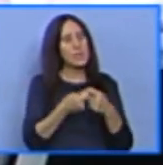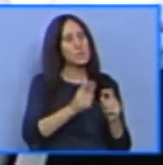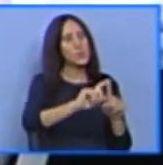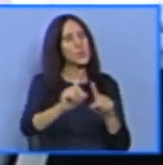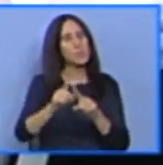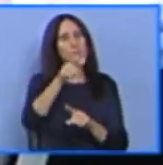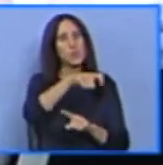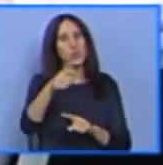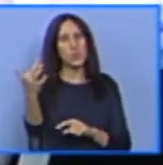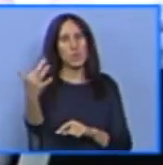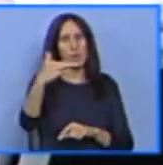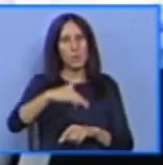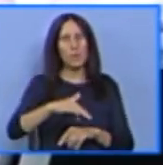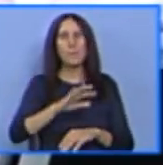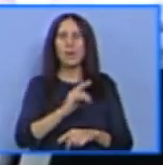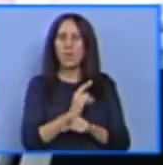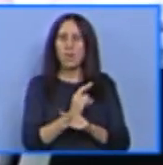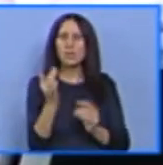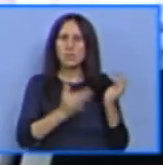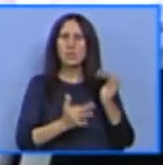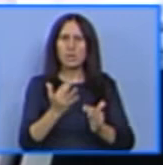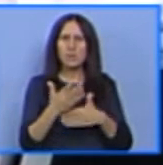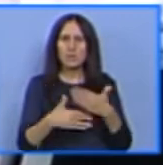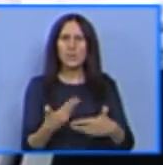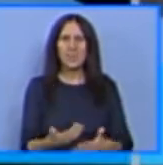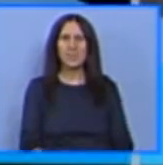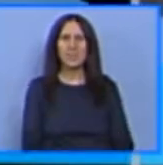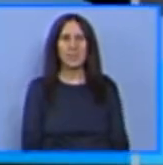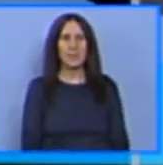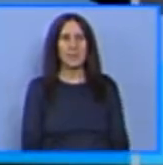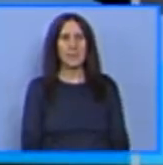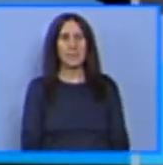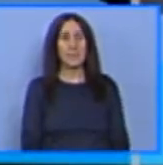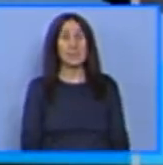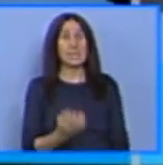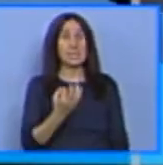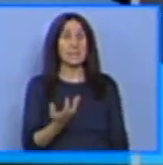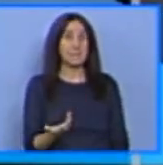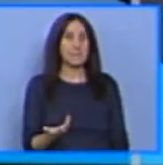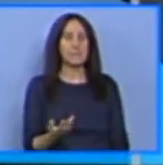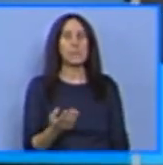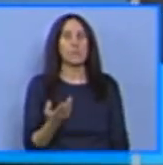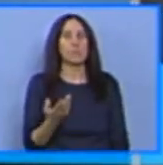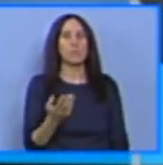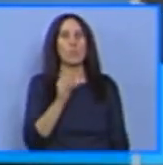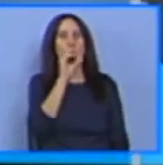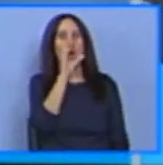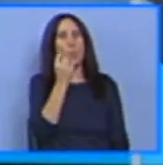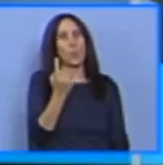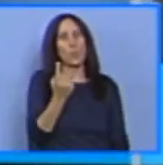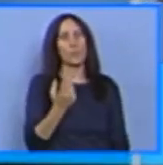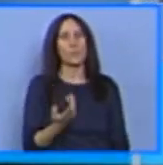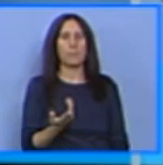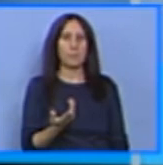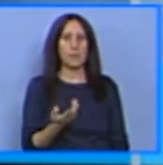que ali chegam, mas continuam a chegar, não é? Sim, quer dizer, uma das chaves para